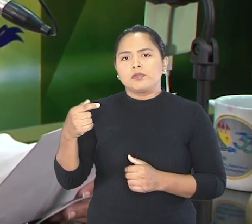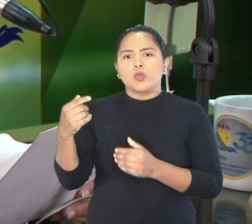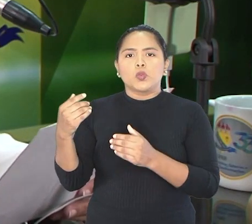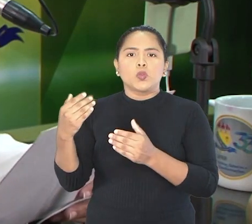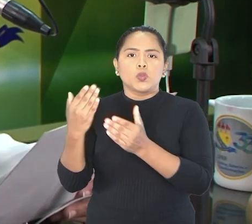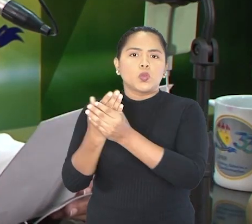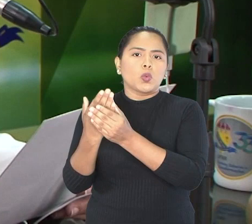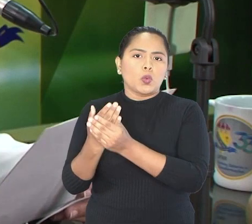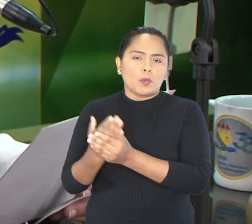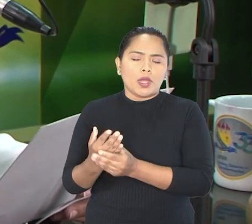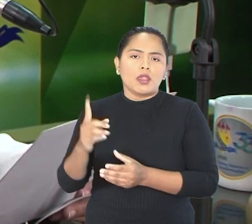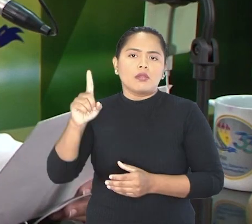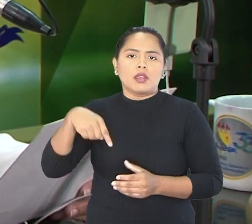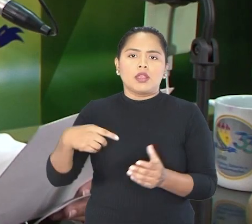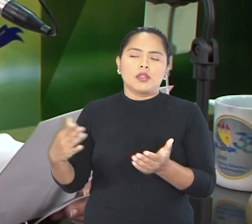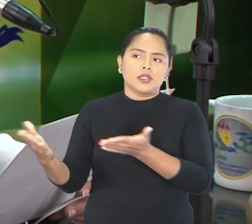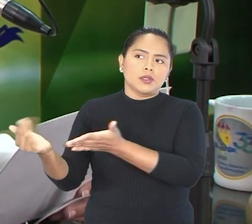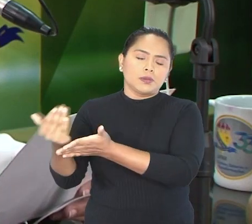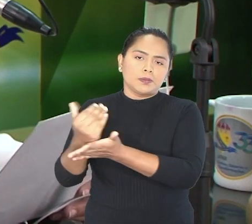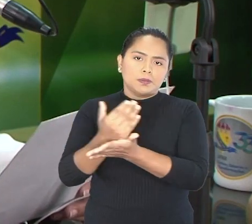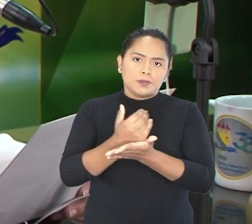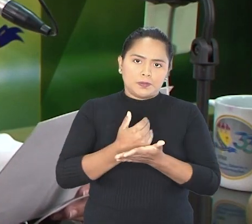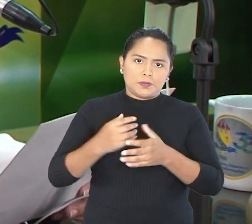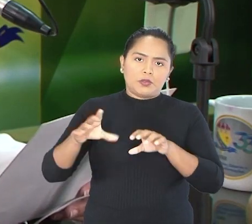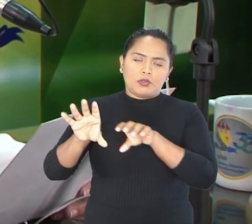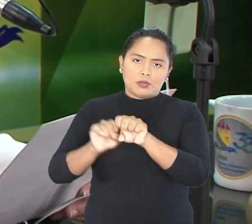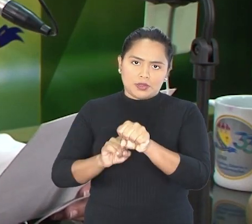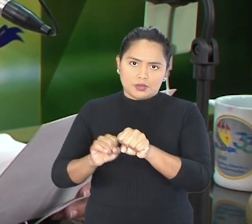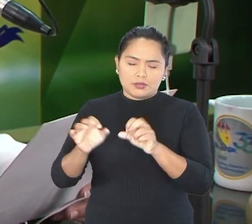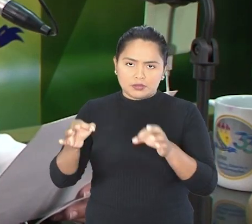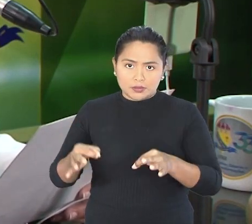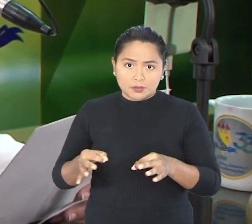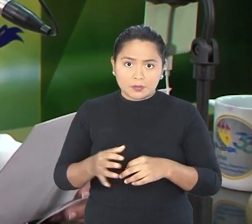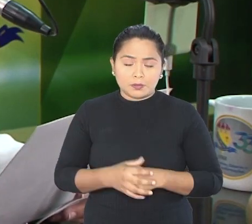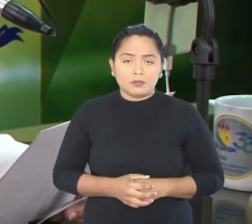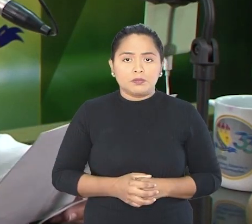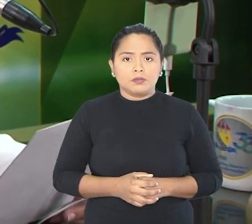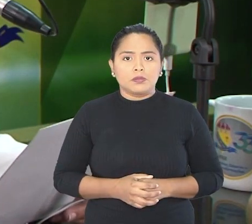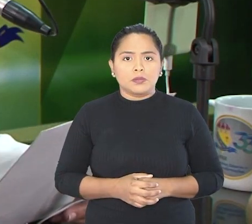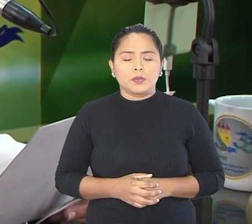ele realiza o levantamento de necessidades de capacitação. Certo?